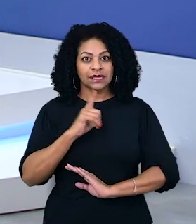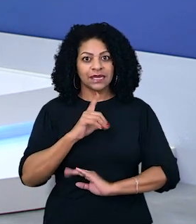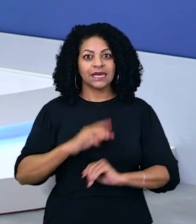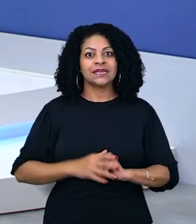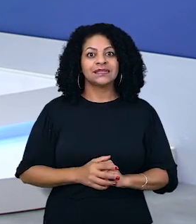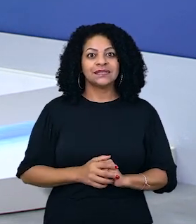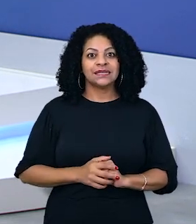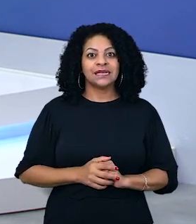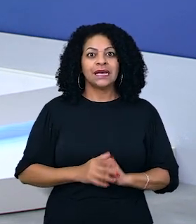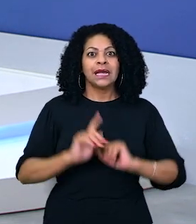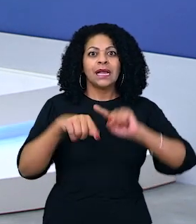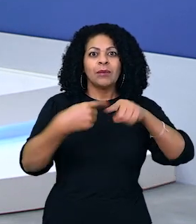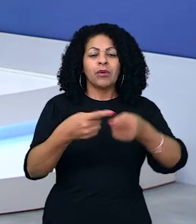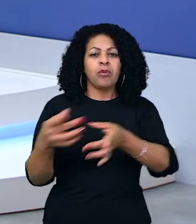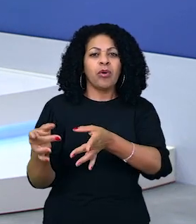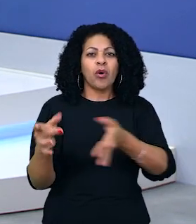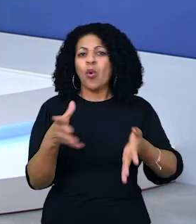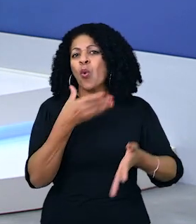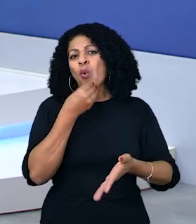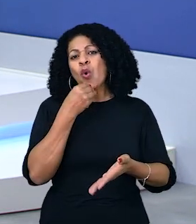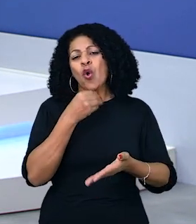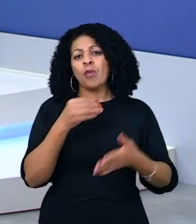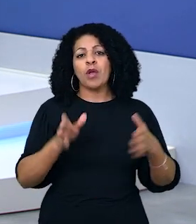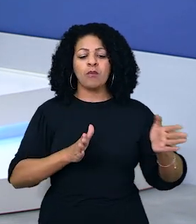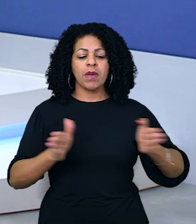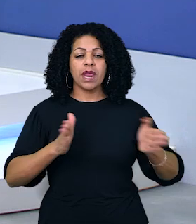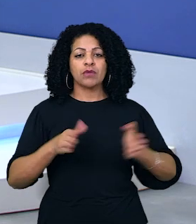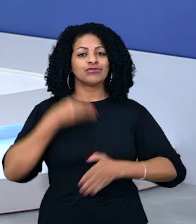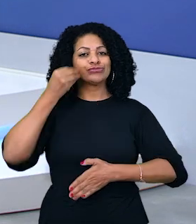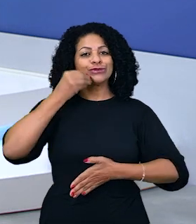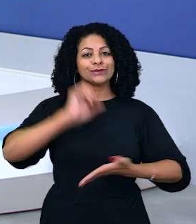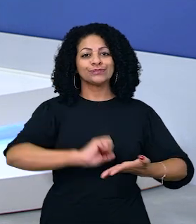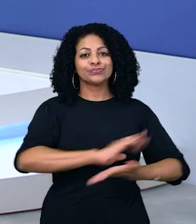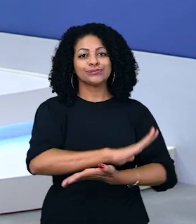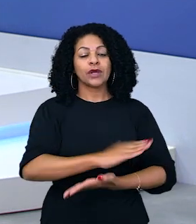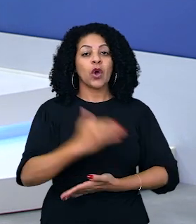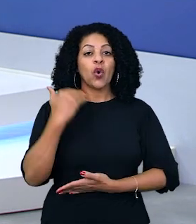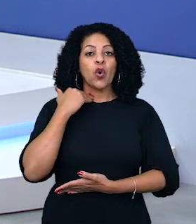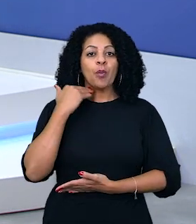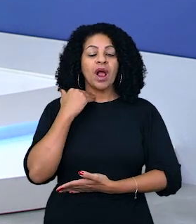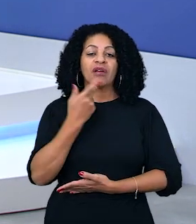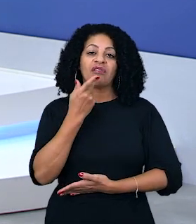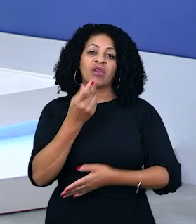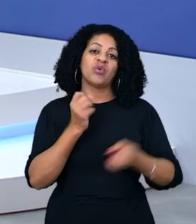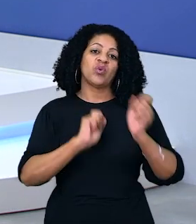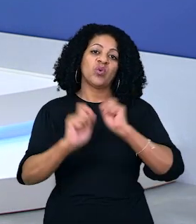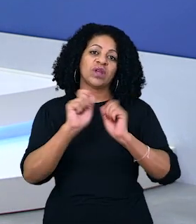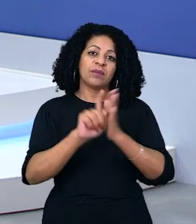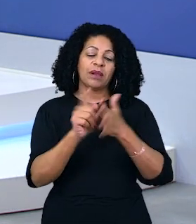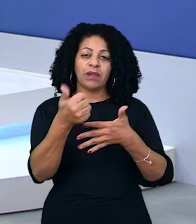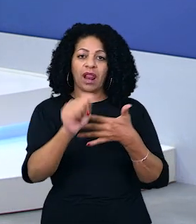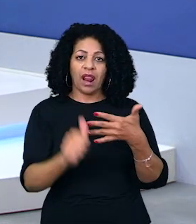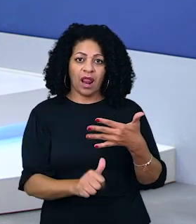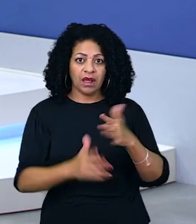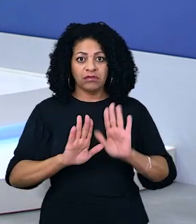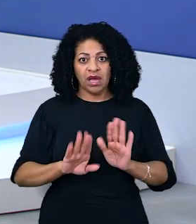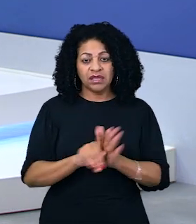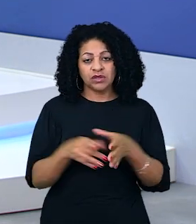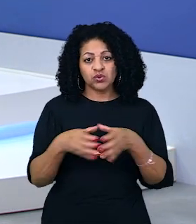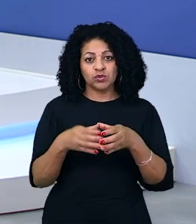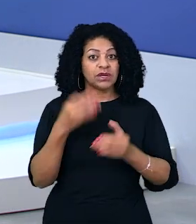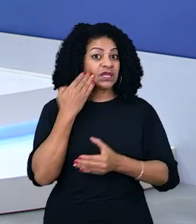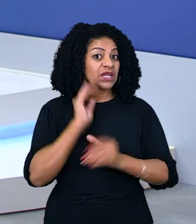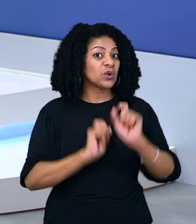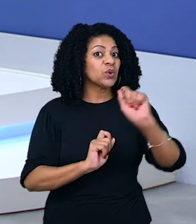após ter sido demitido durante o período de experiência. Exatamente, Luana. O banco alegou o desempenho insuficiente do trabalhador. Mas a segunda